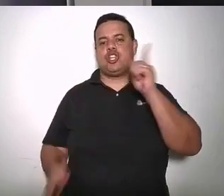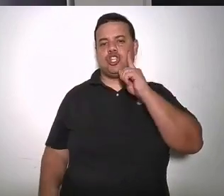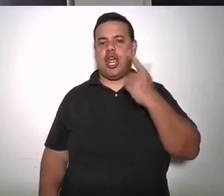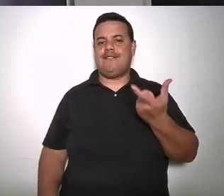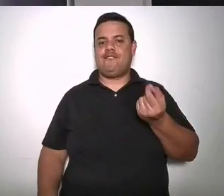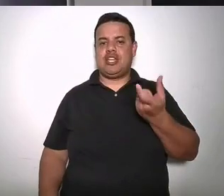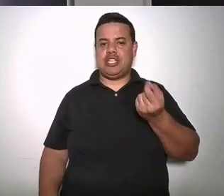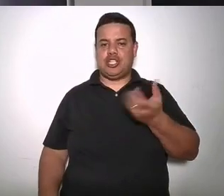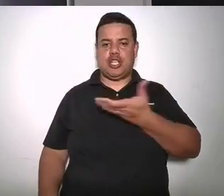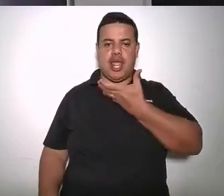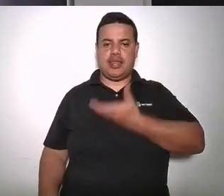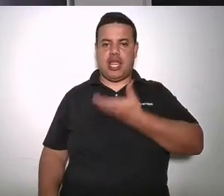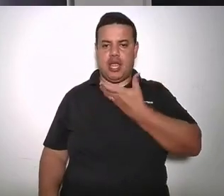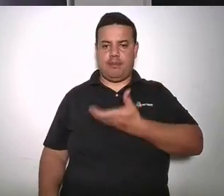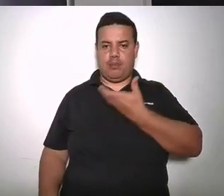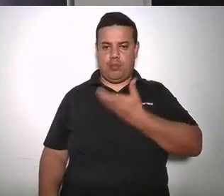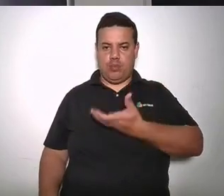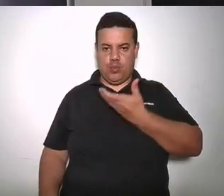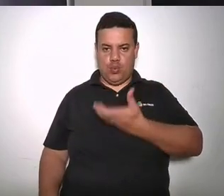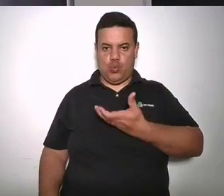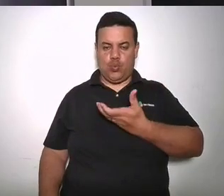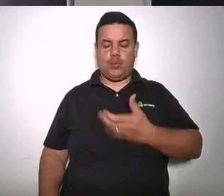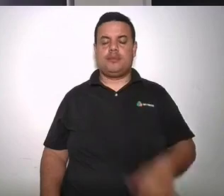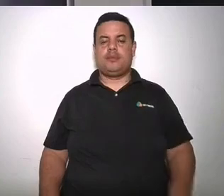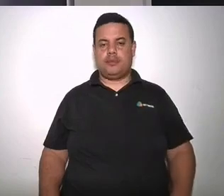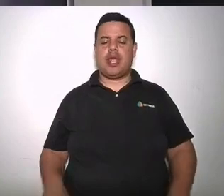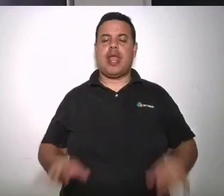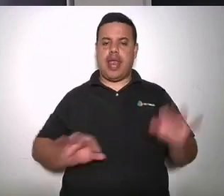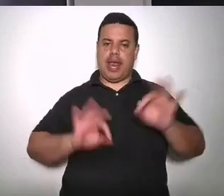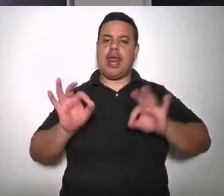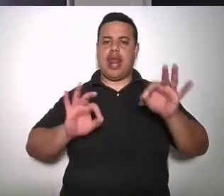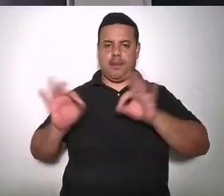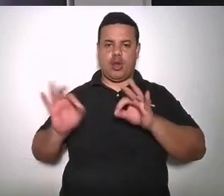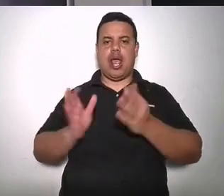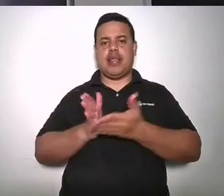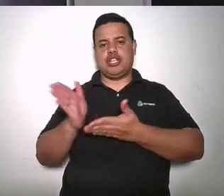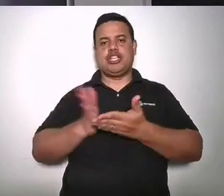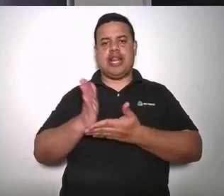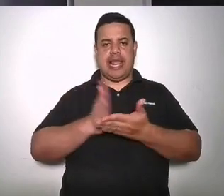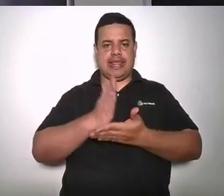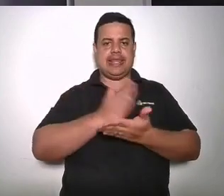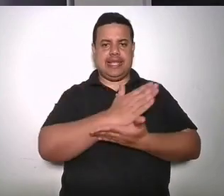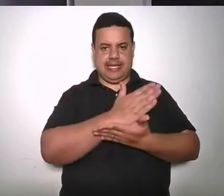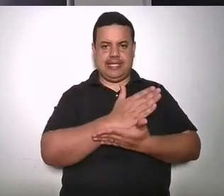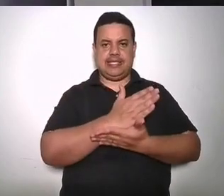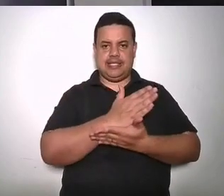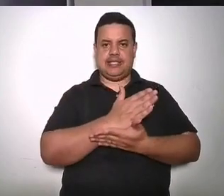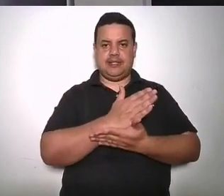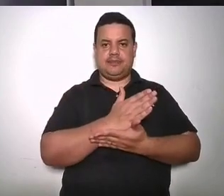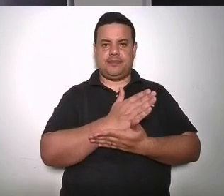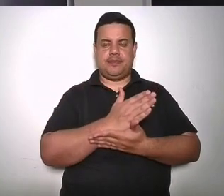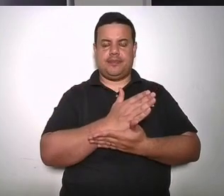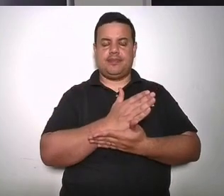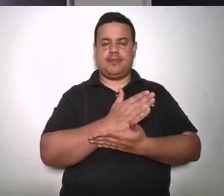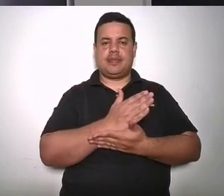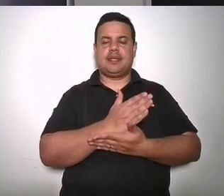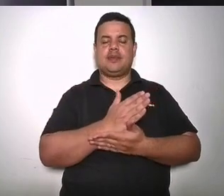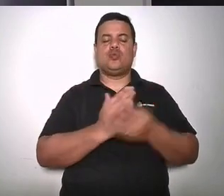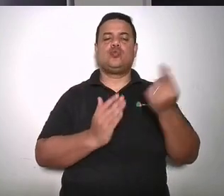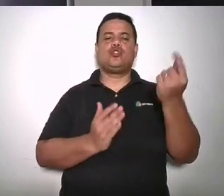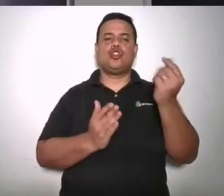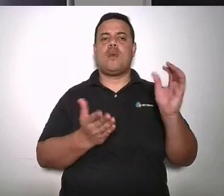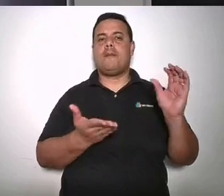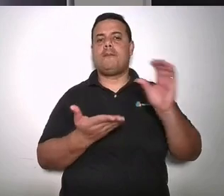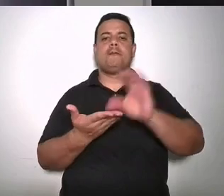dezembro. Elaborada conforme diretrizes orçamentárias, Lei de Diretrizes Orçamentárias, destina-se o recurso necessário